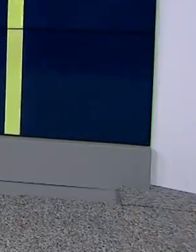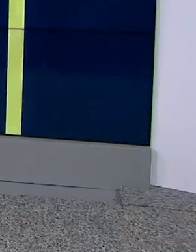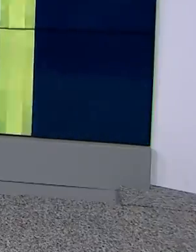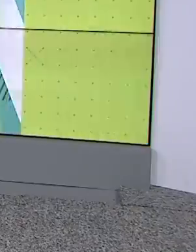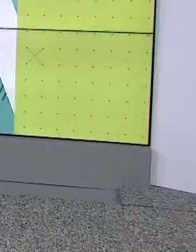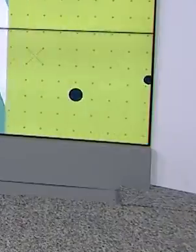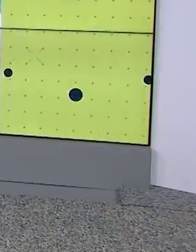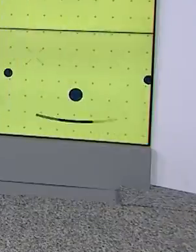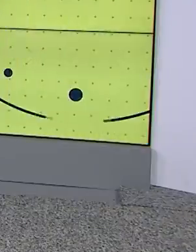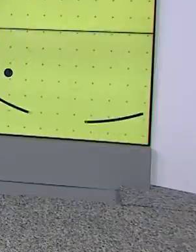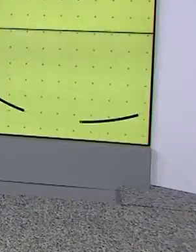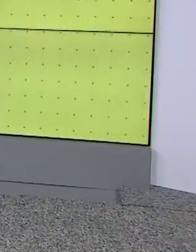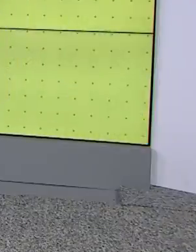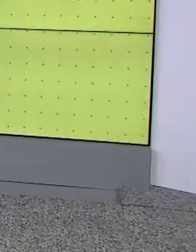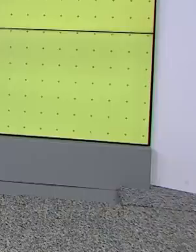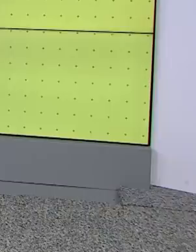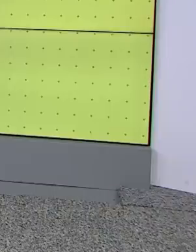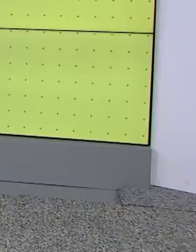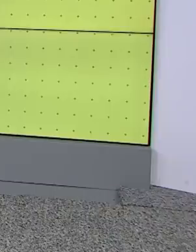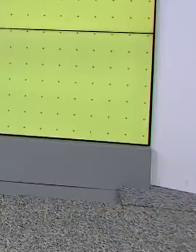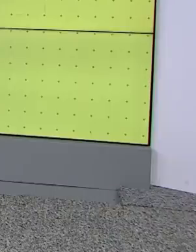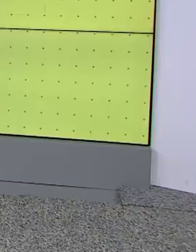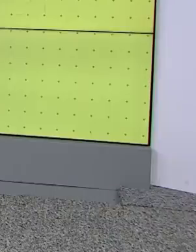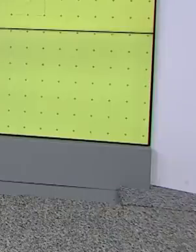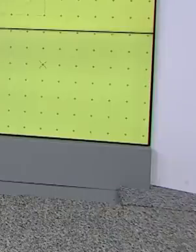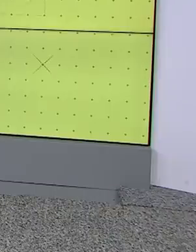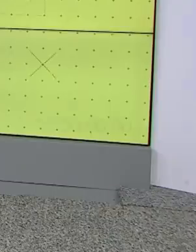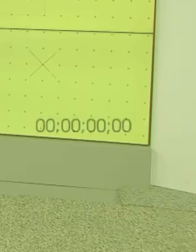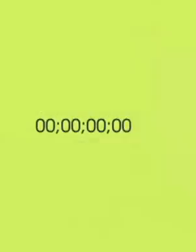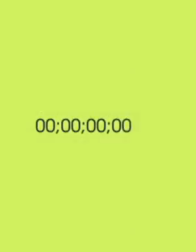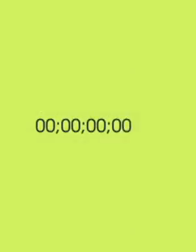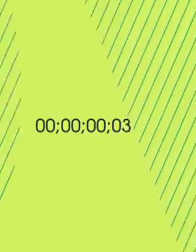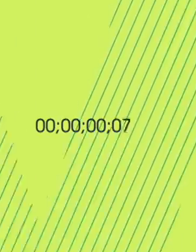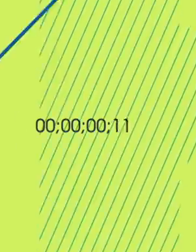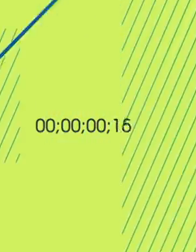continua agora com a programação da tv brasil